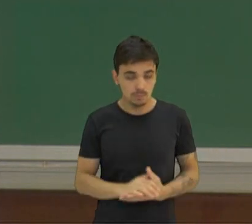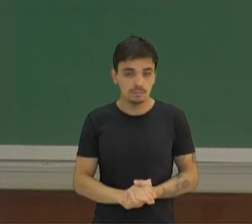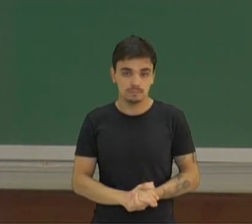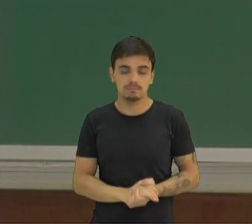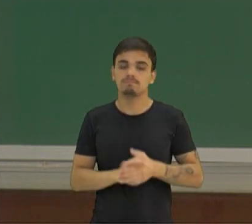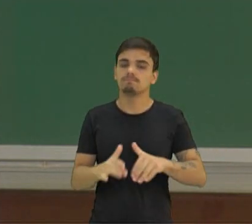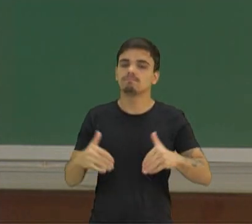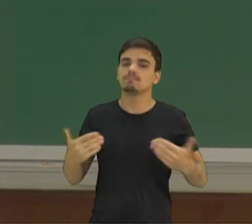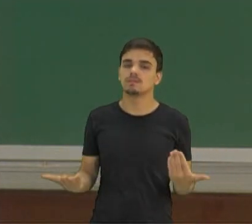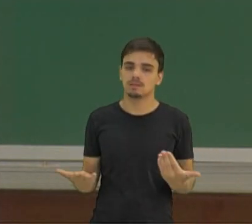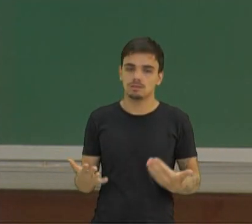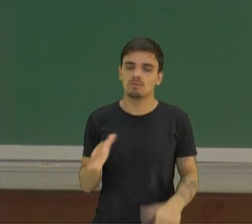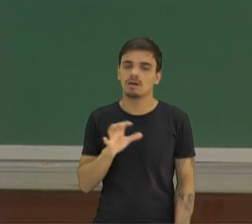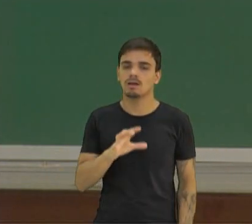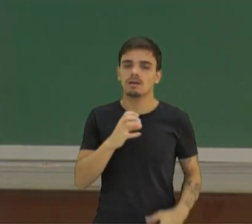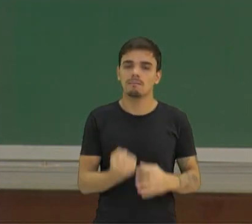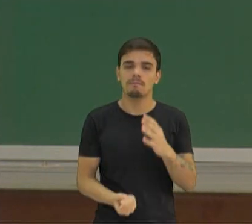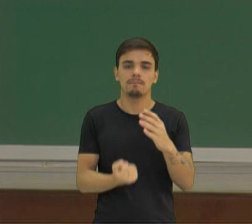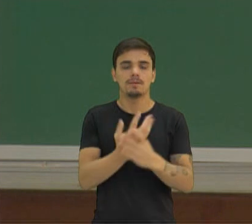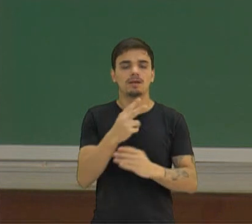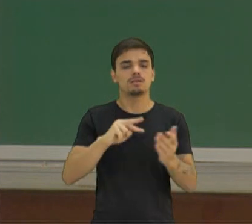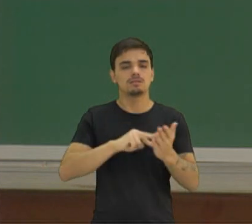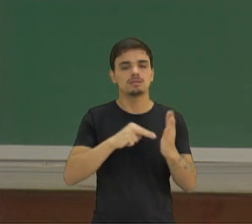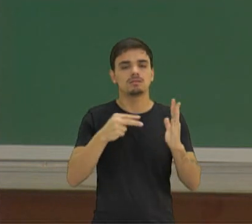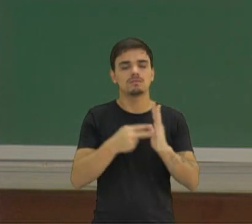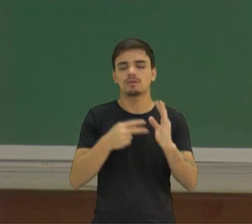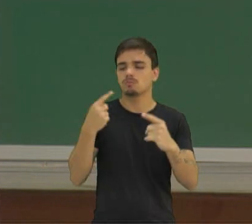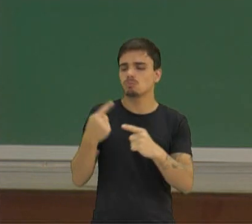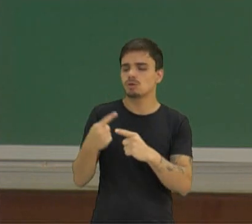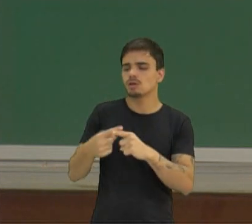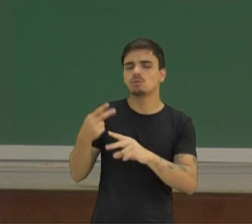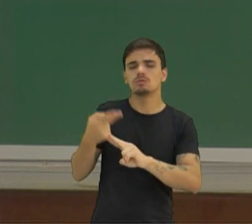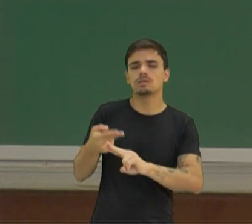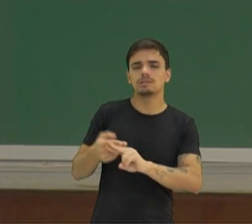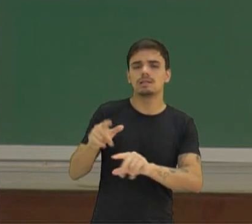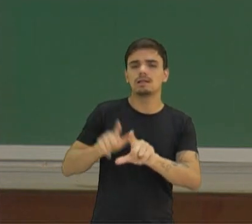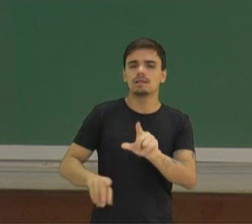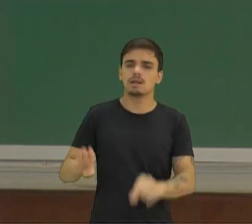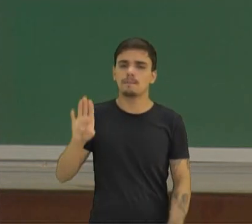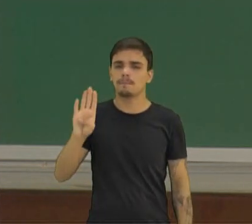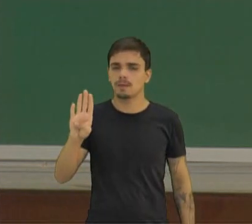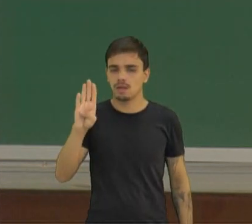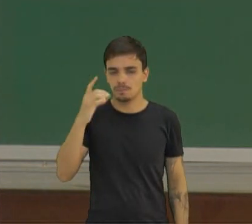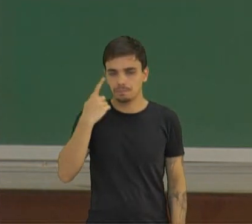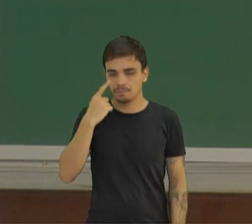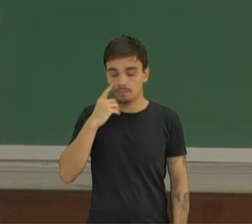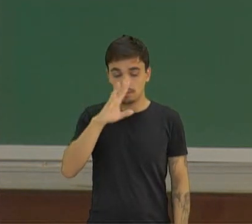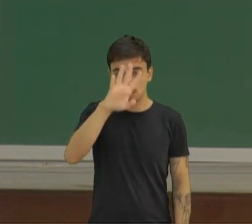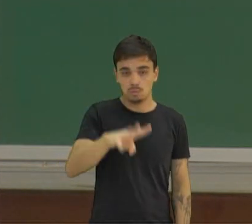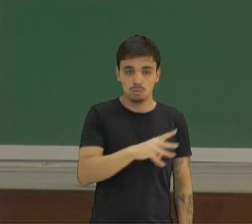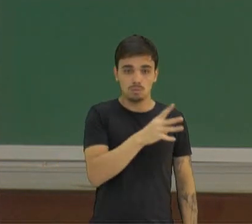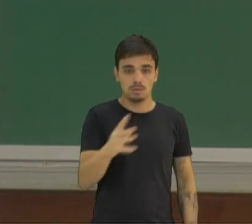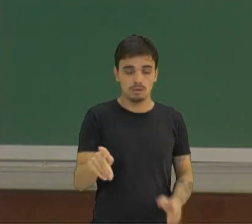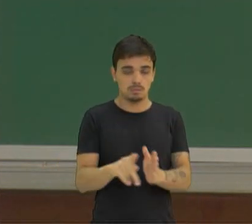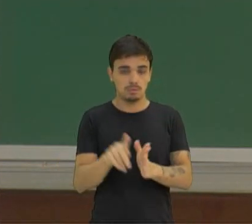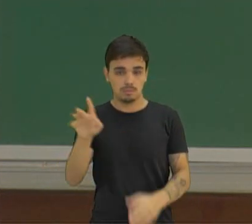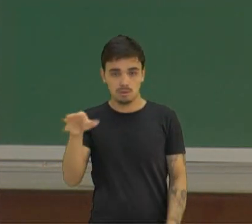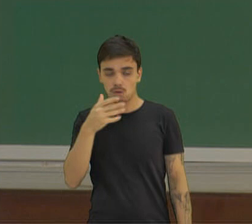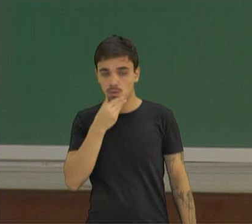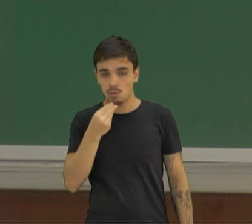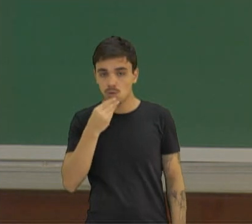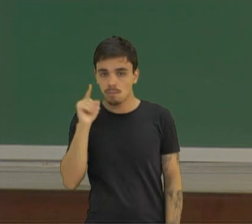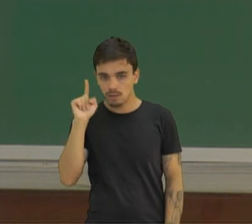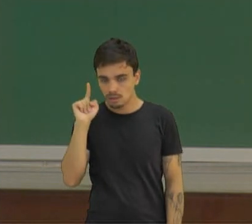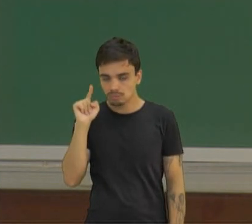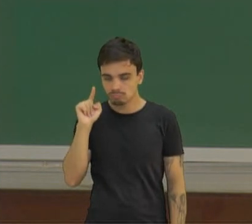Pois então daí vem o significado do porque que eu usei a letra B no quadro de fonema na genética